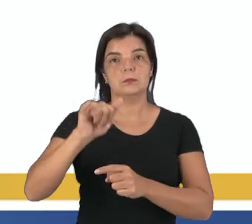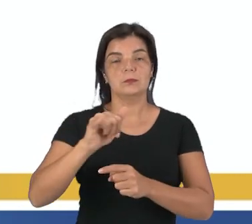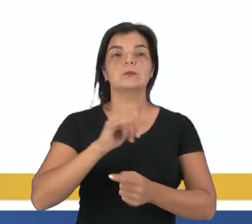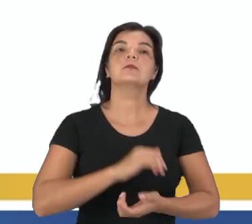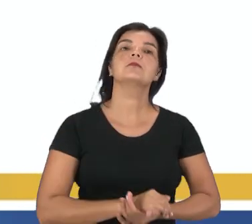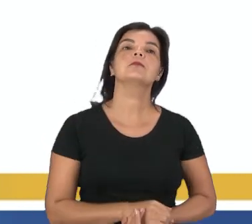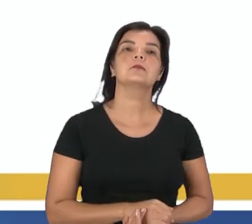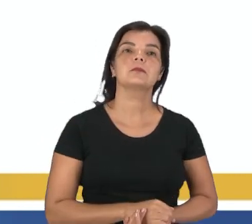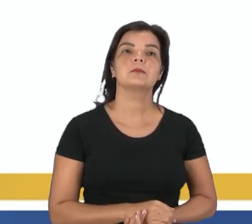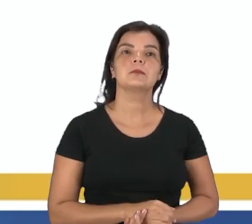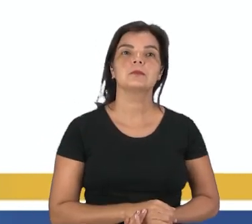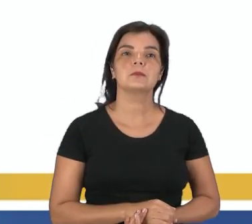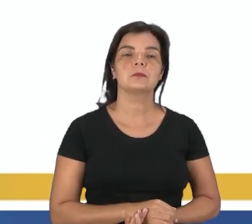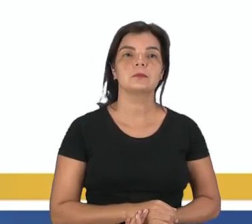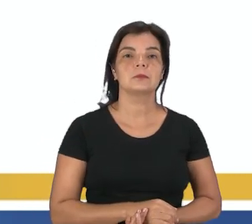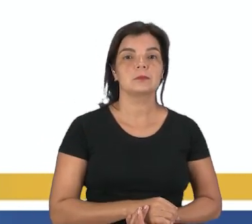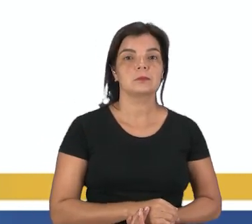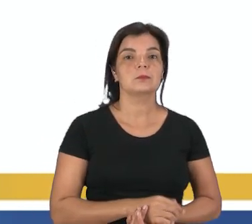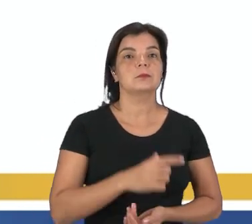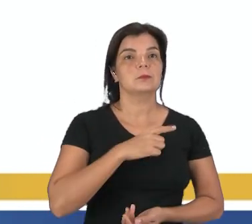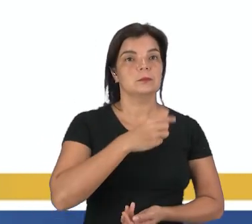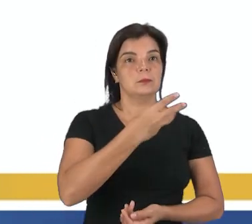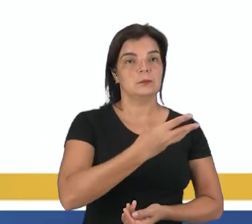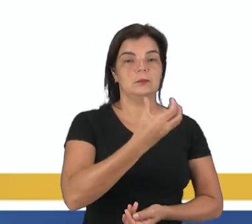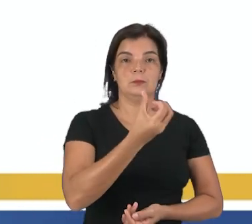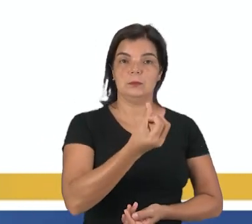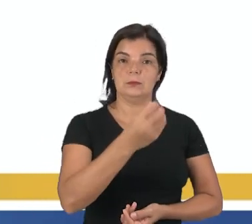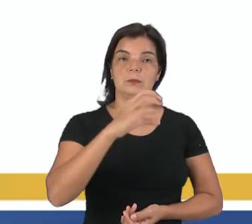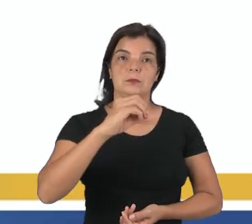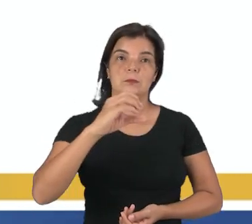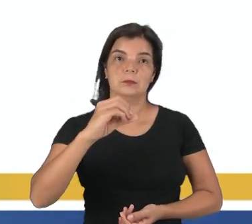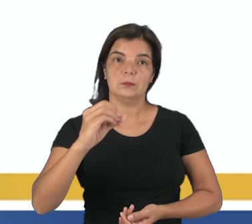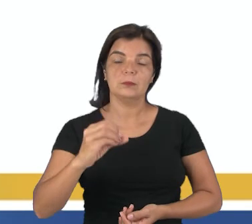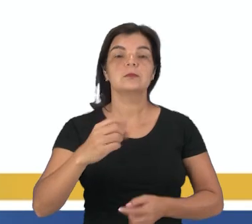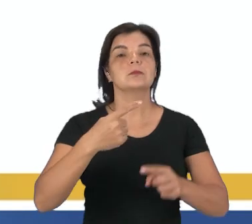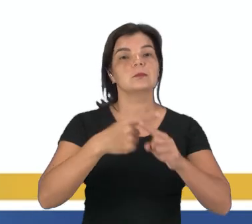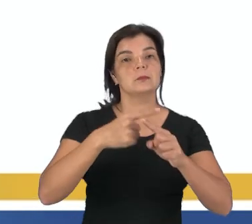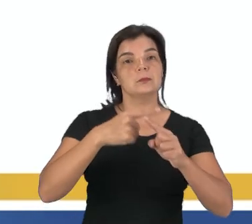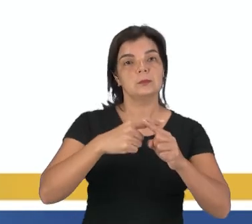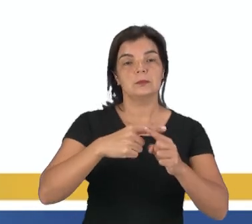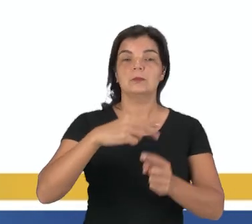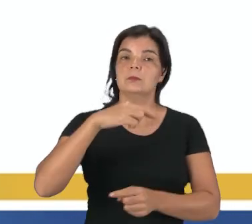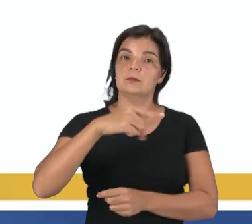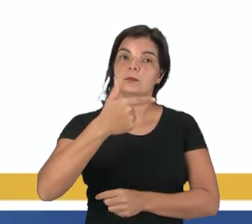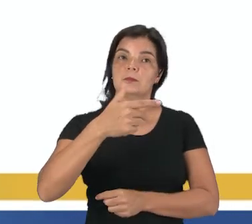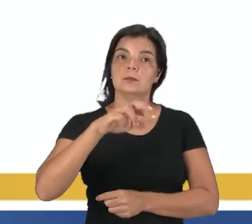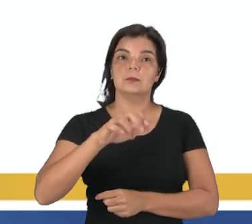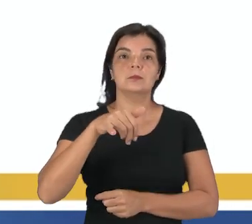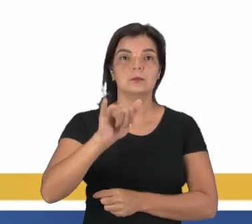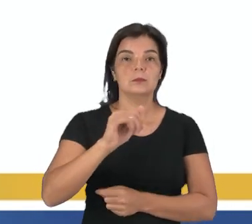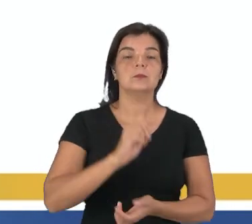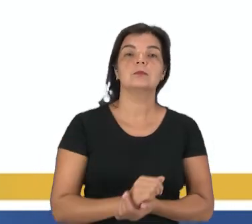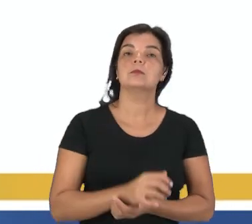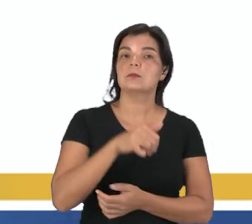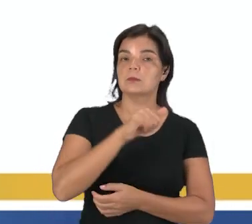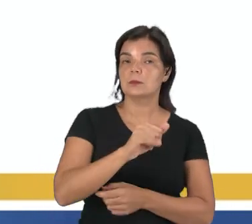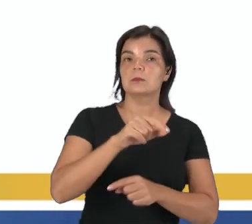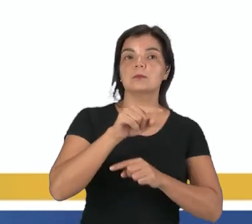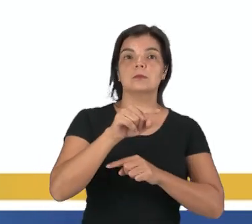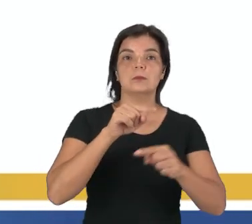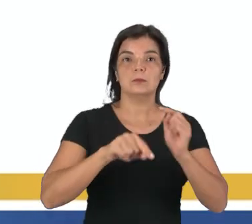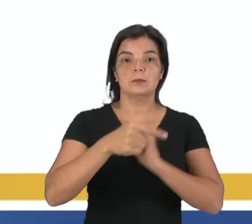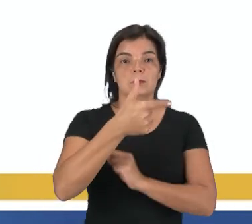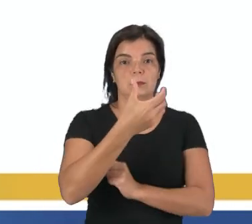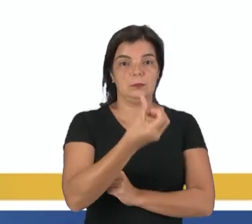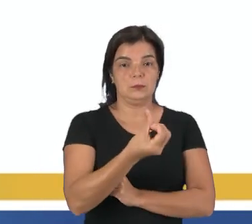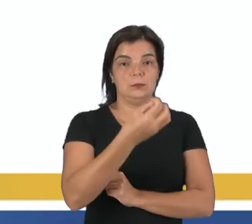15. E aí eu tenho 36.000 igual a 25y. E eu vou ter que y vai